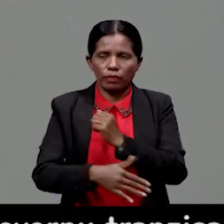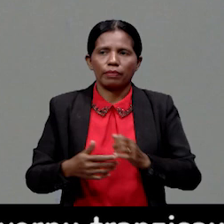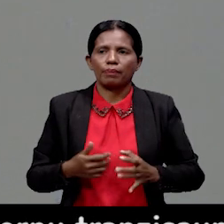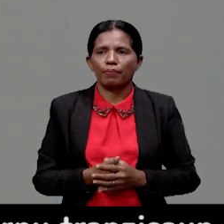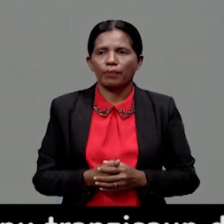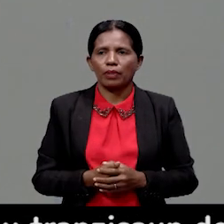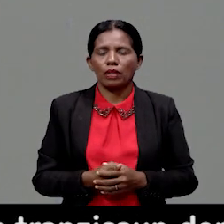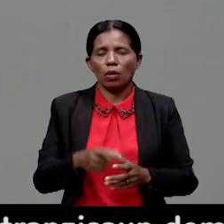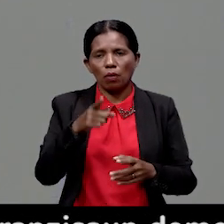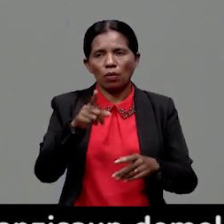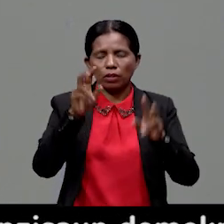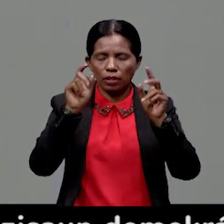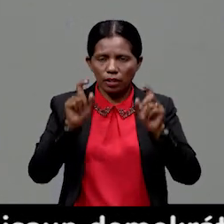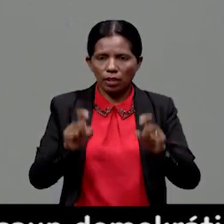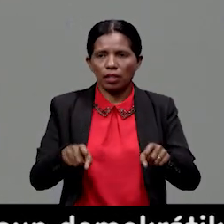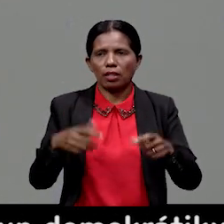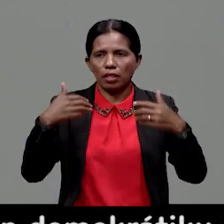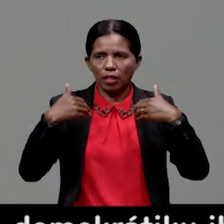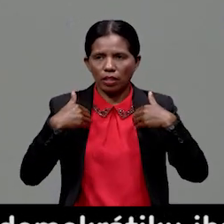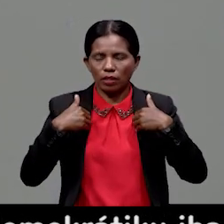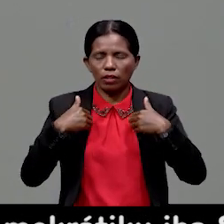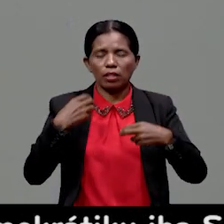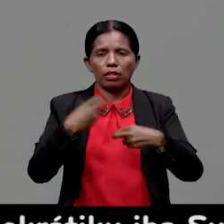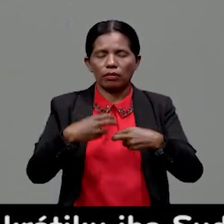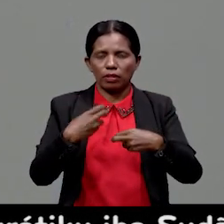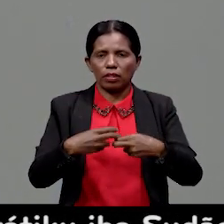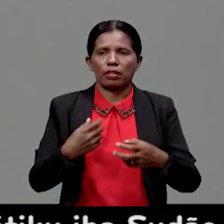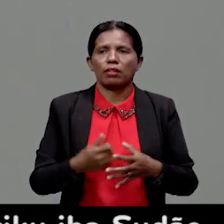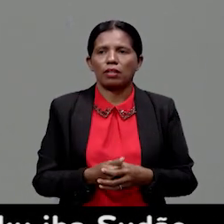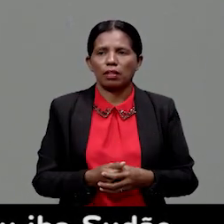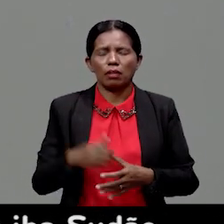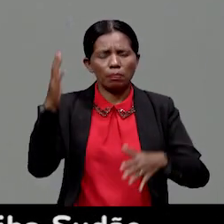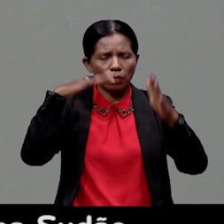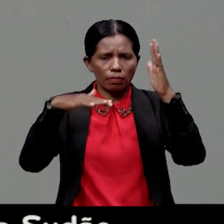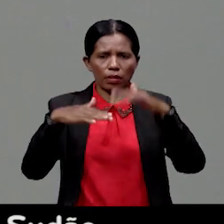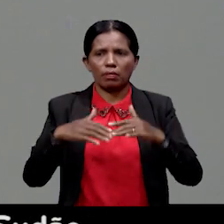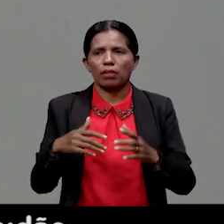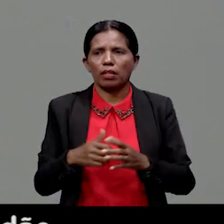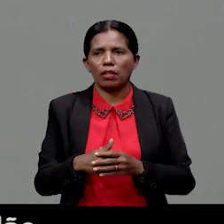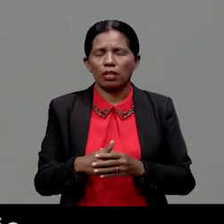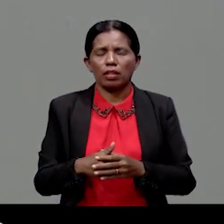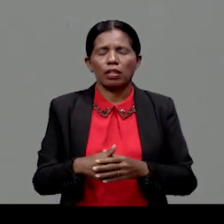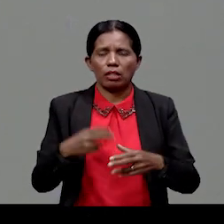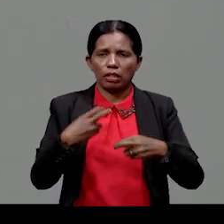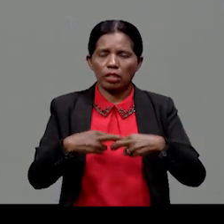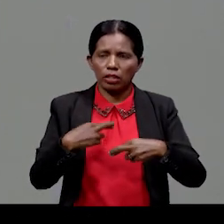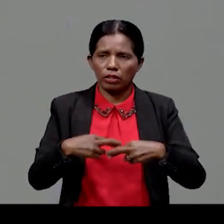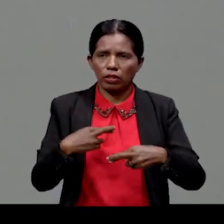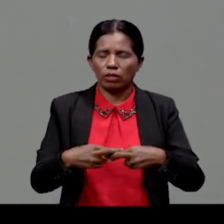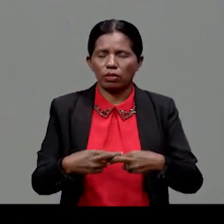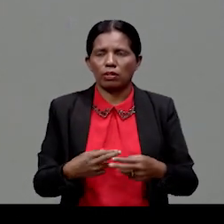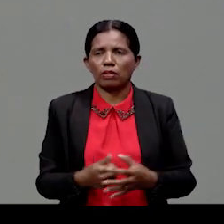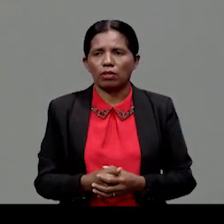governação, tem que identificar desafios, problemas, riscos,